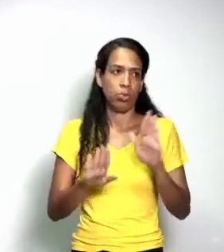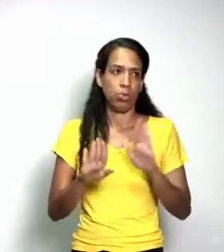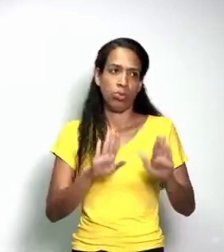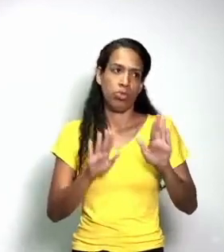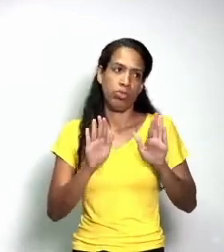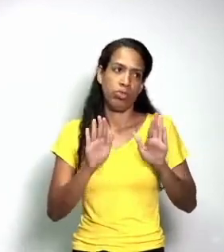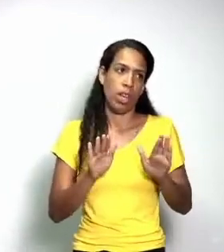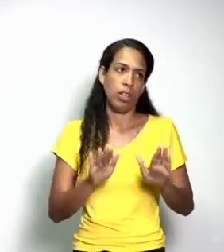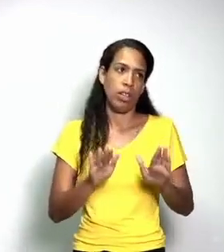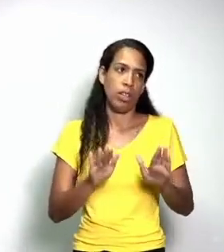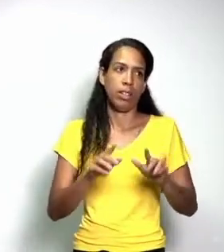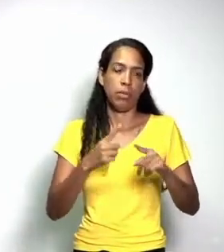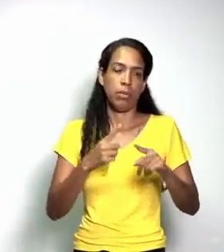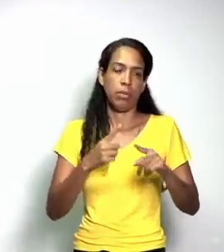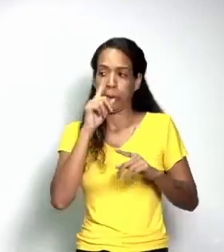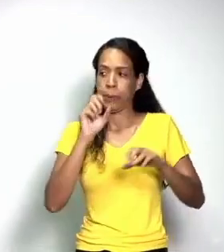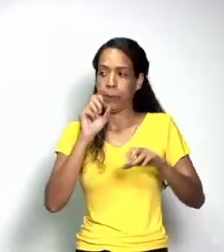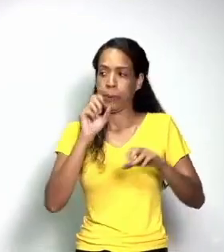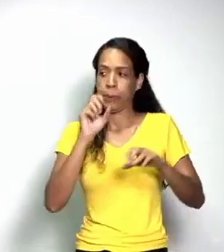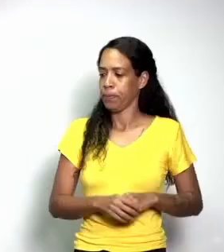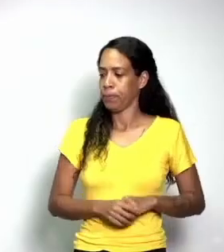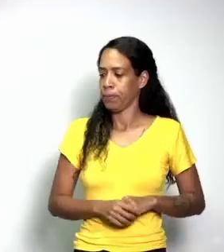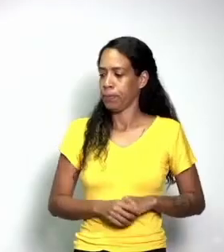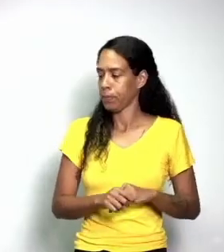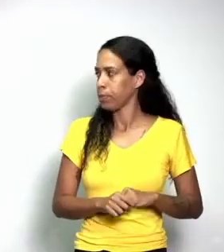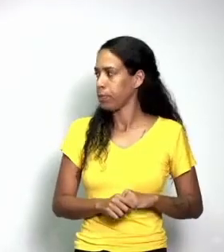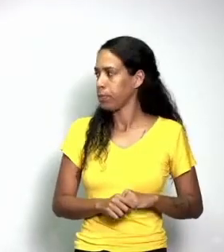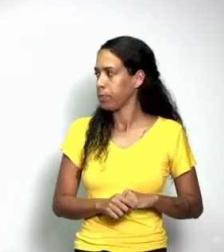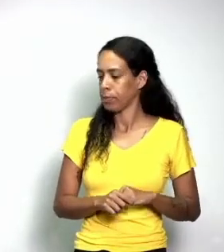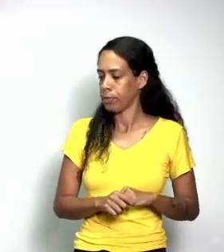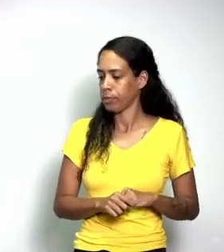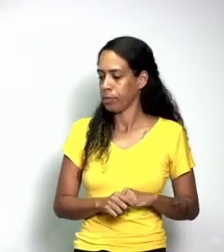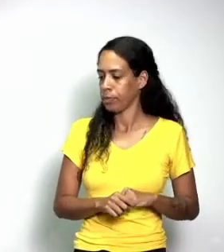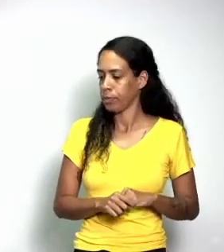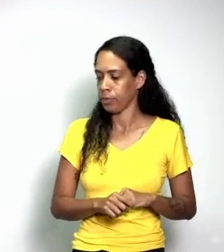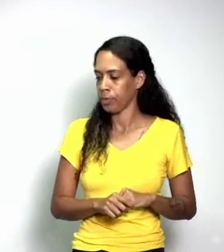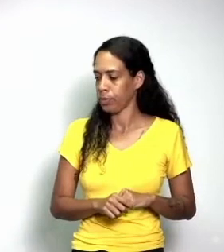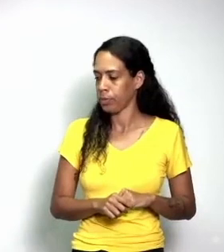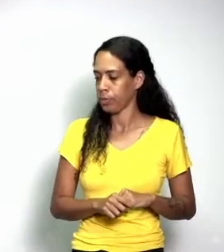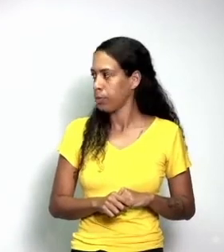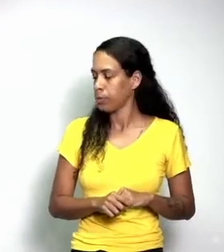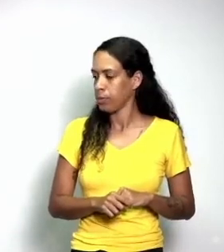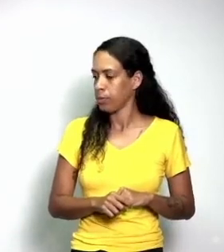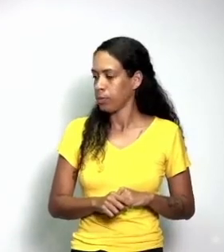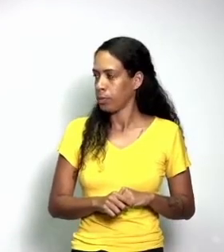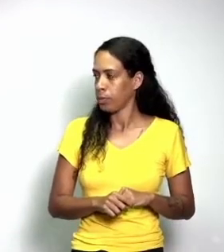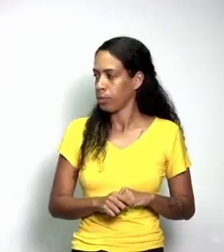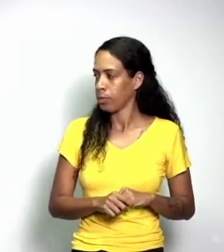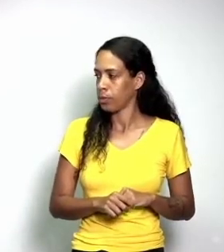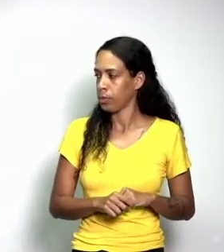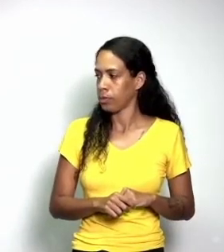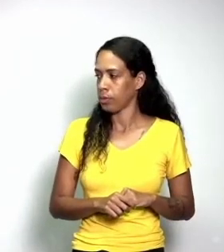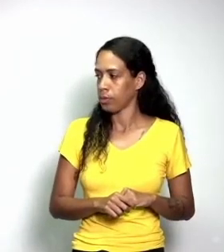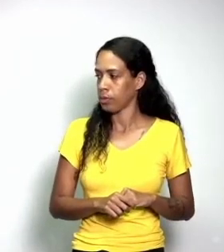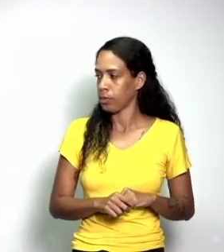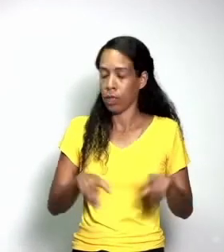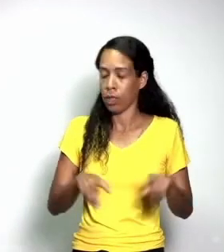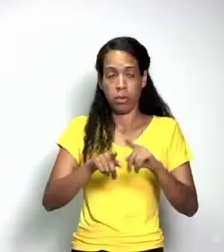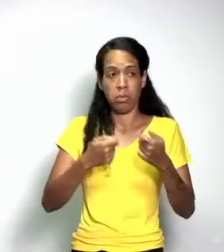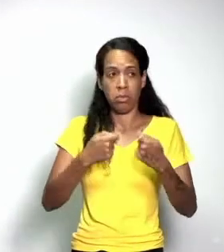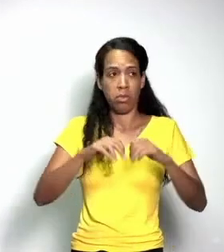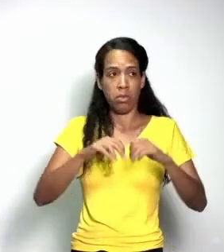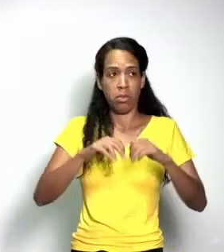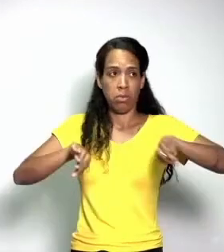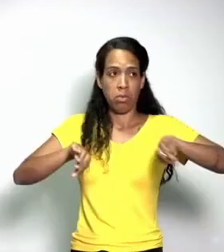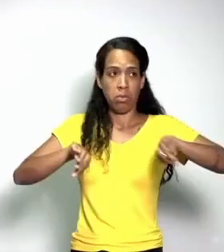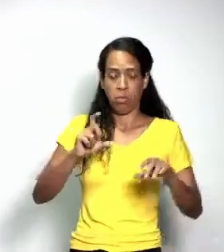Isso. E aí, com ele na mão, você já consegue rodar o cachimbo e tirar isso com segurança, porque você também precisa separar os dois. Aí, segurando